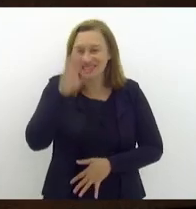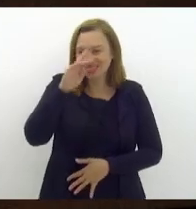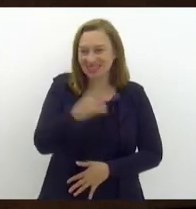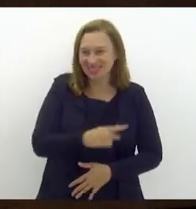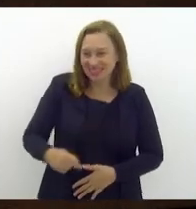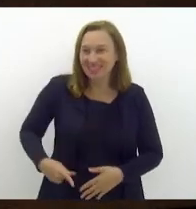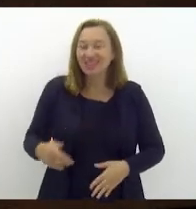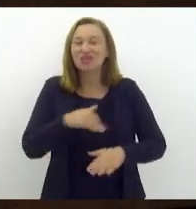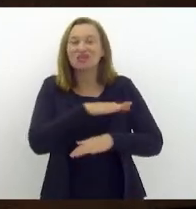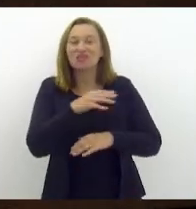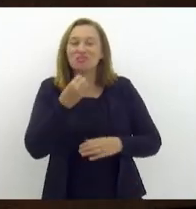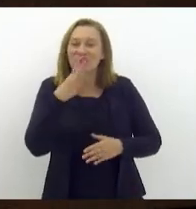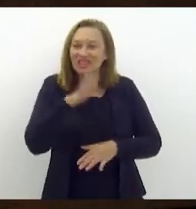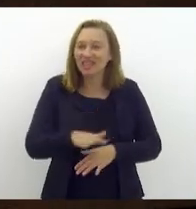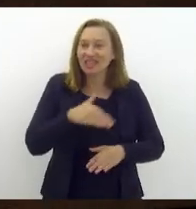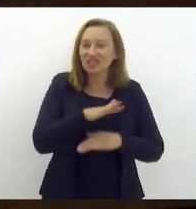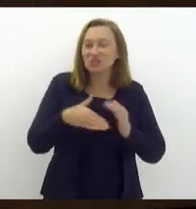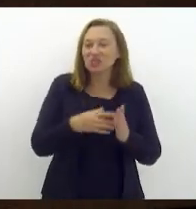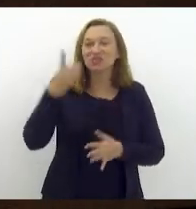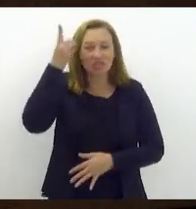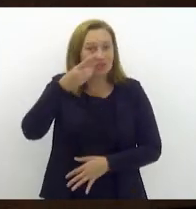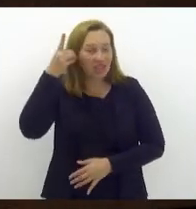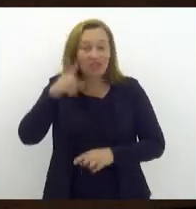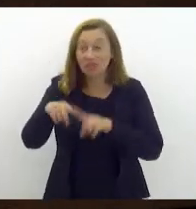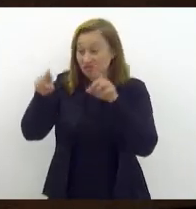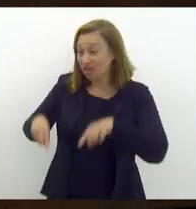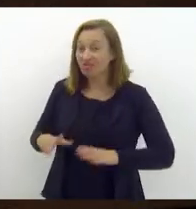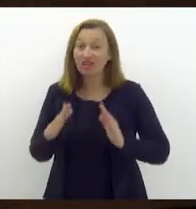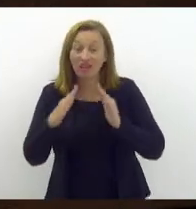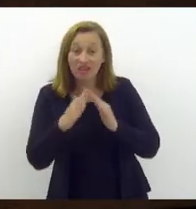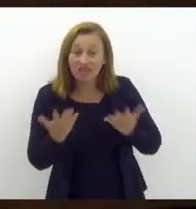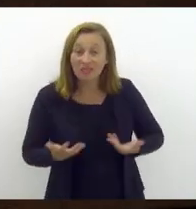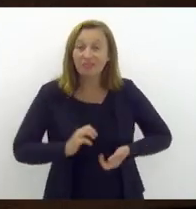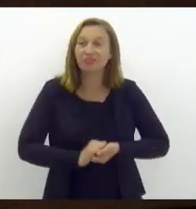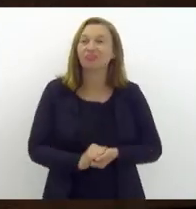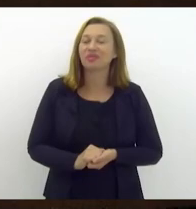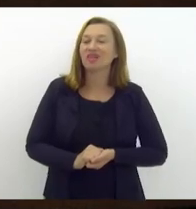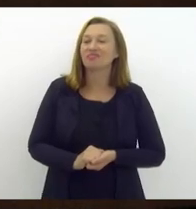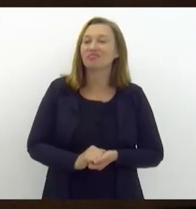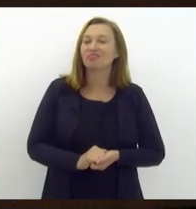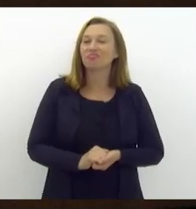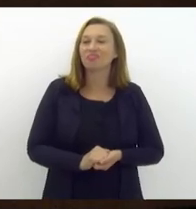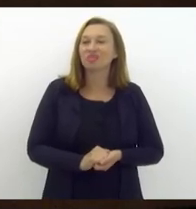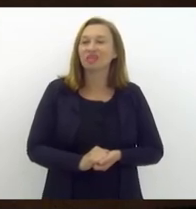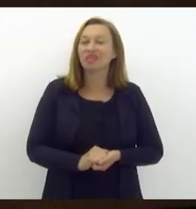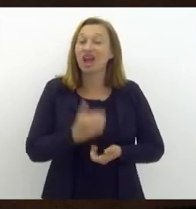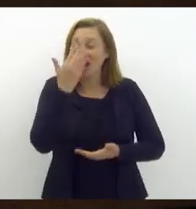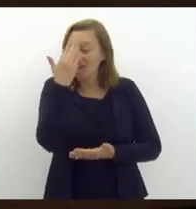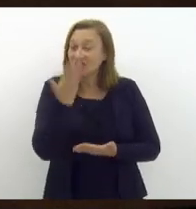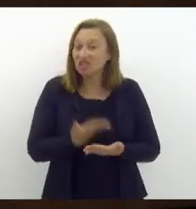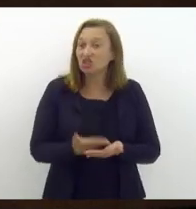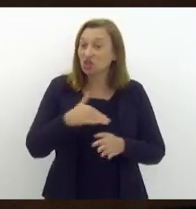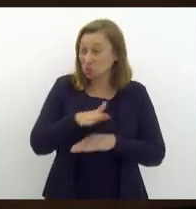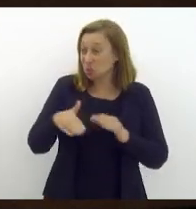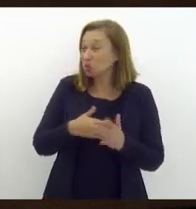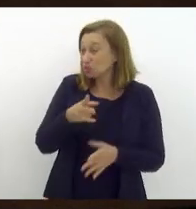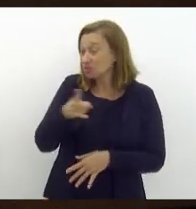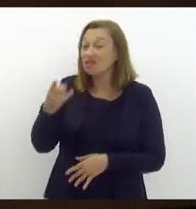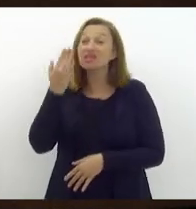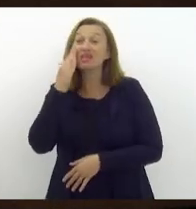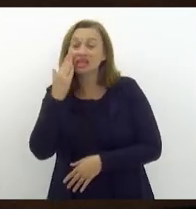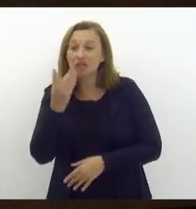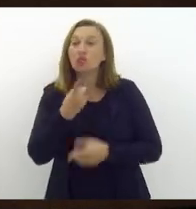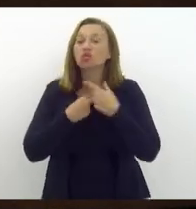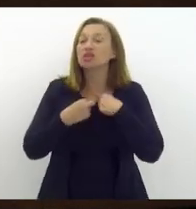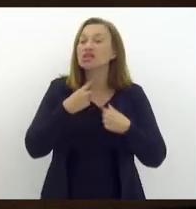Boa tarde a todos os deputados aqui presentes, todos os funcionários da casa. Creio que a grande maioria aqui entendeu qual é o intuito